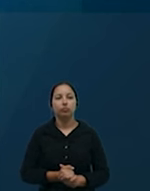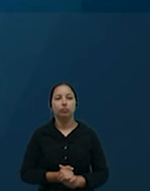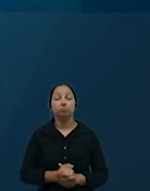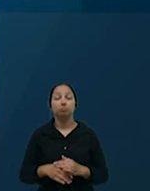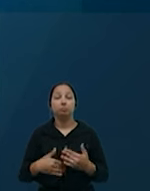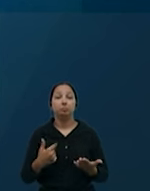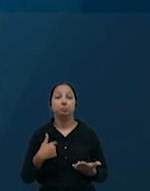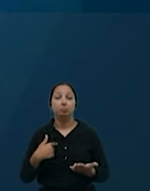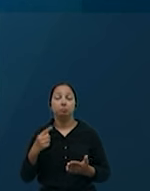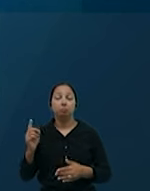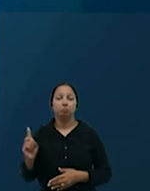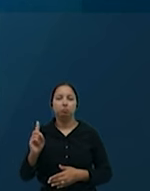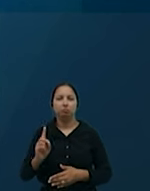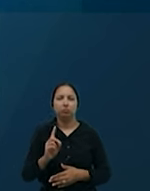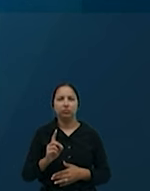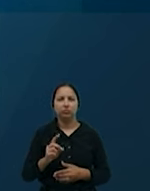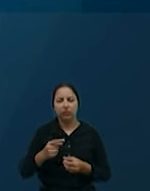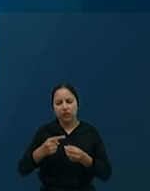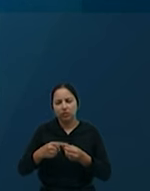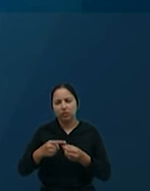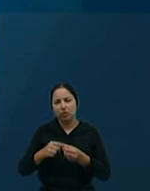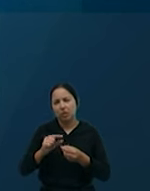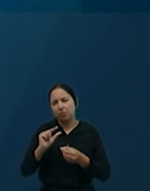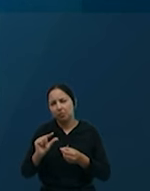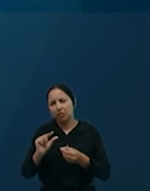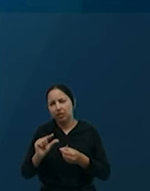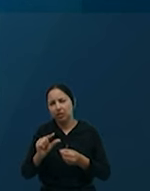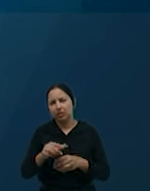uma pequena cidade de Itaiópolis, Santa Catarina,